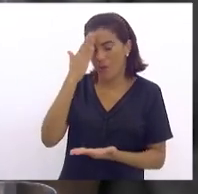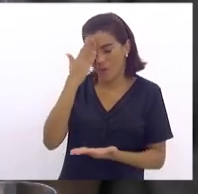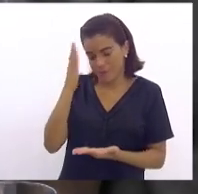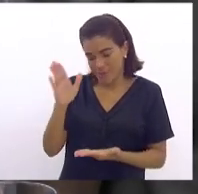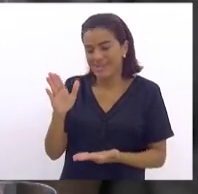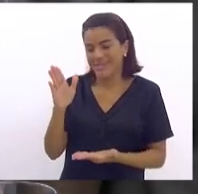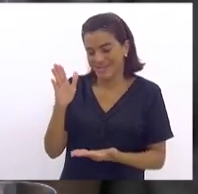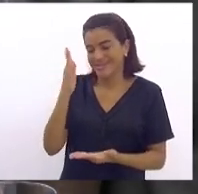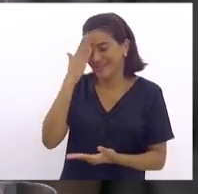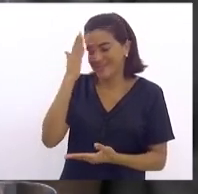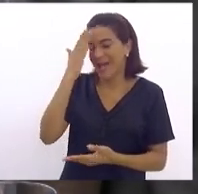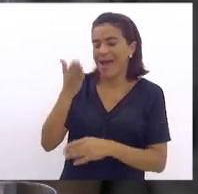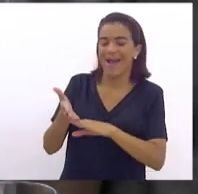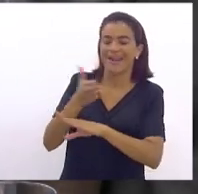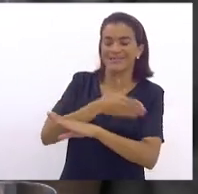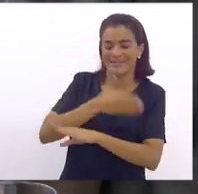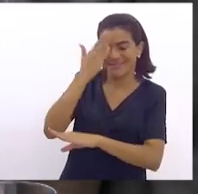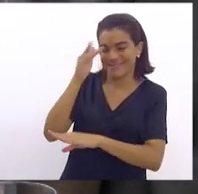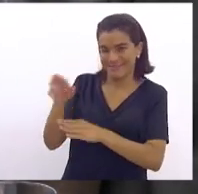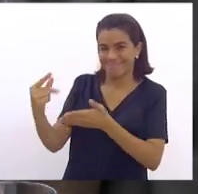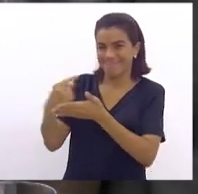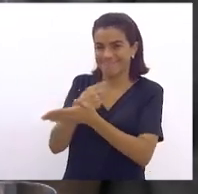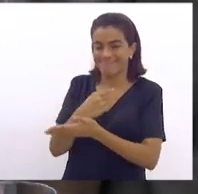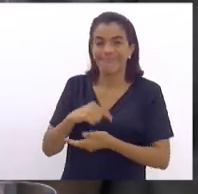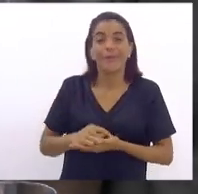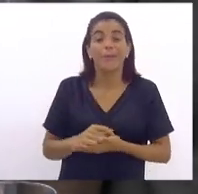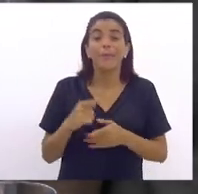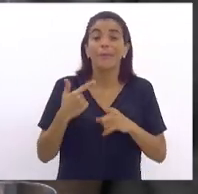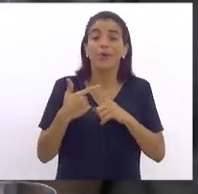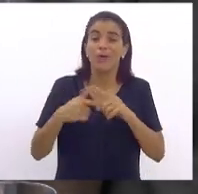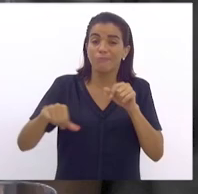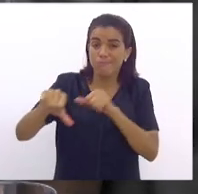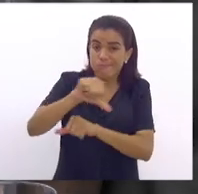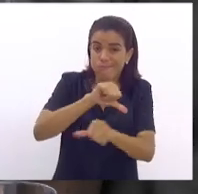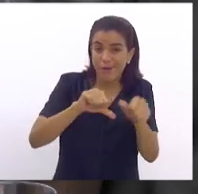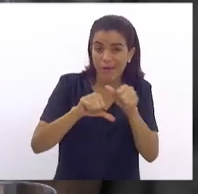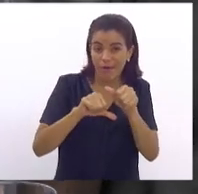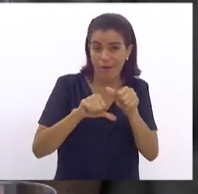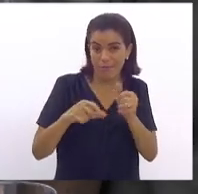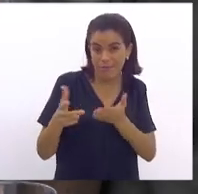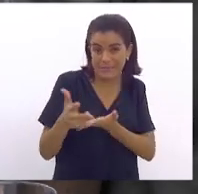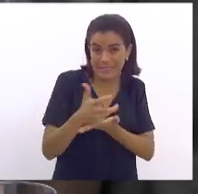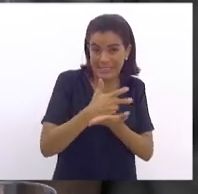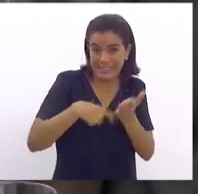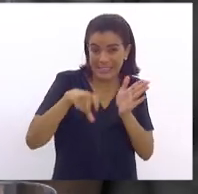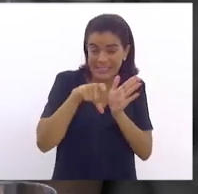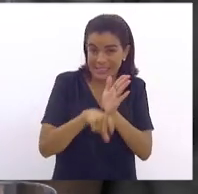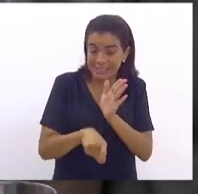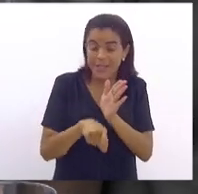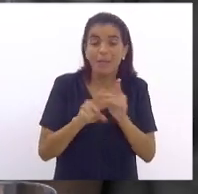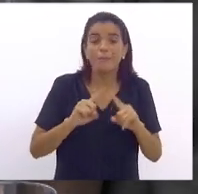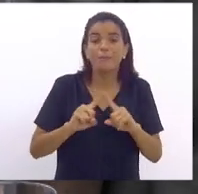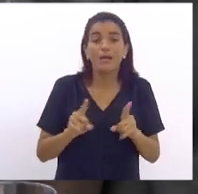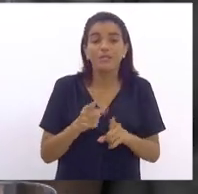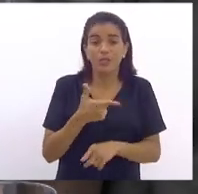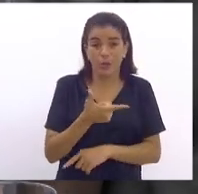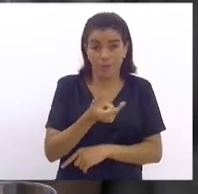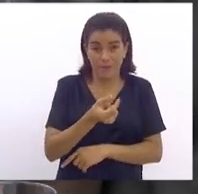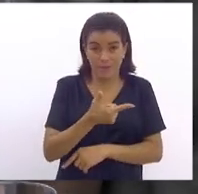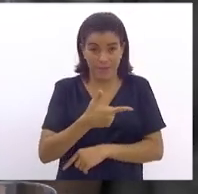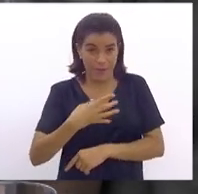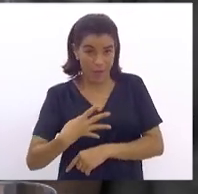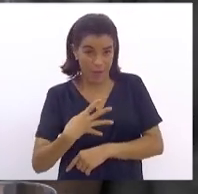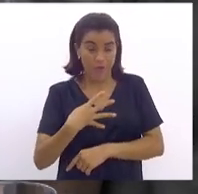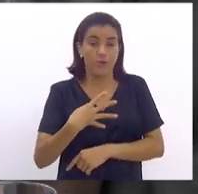essa pergunta, e ela será inócuo com a reforma tributária quando isto acabar, mas ocorre que 2024